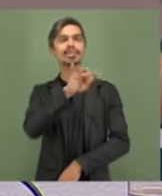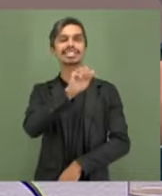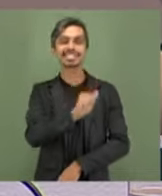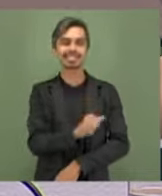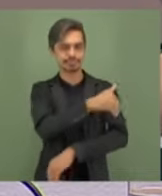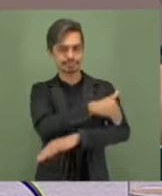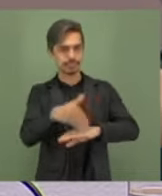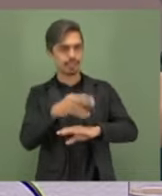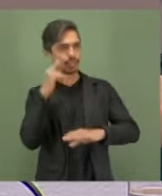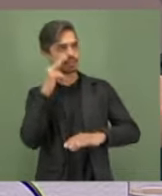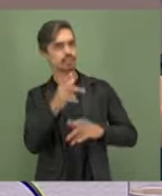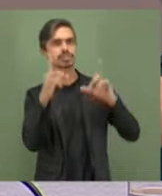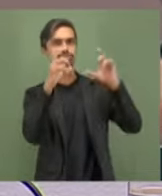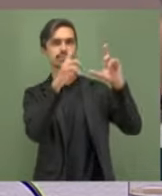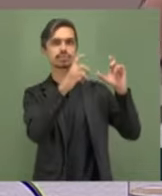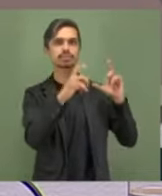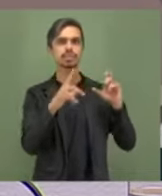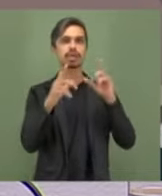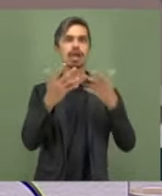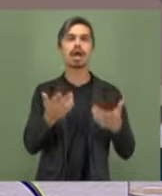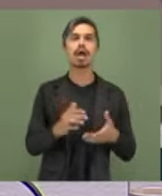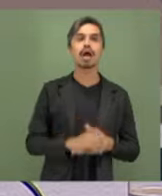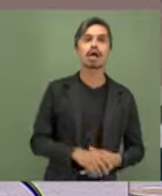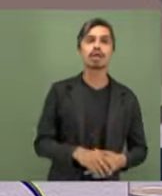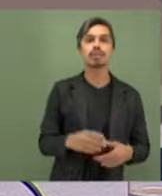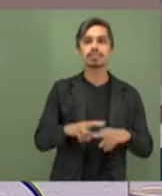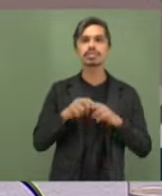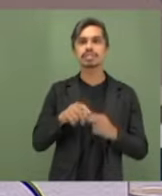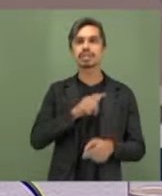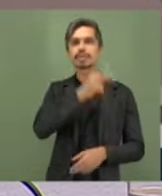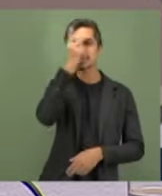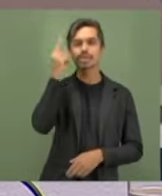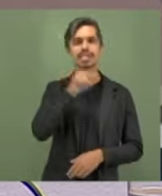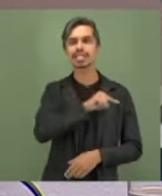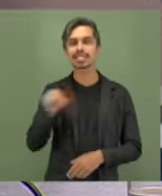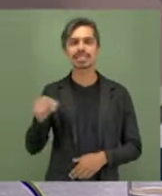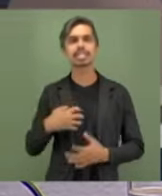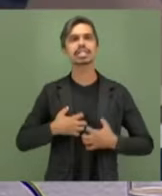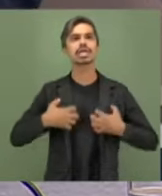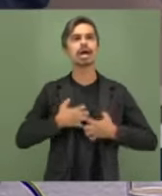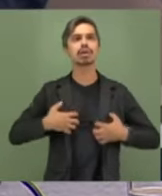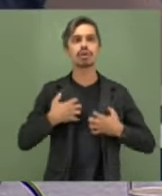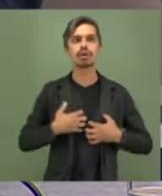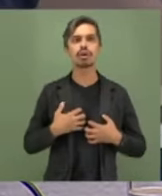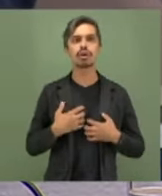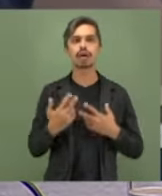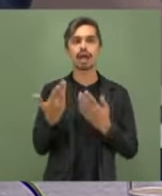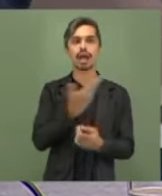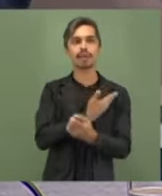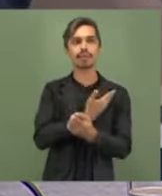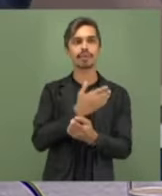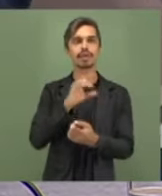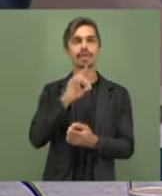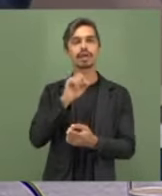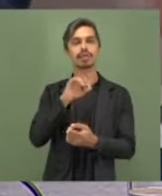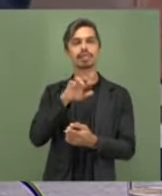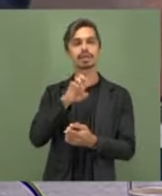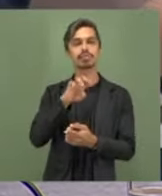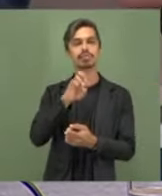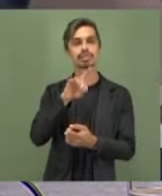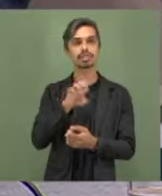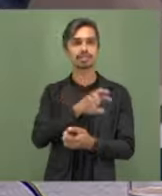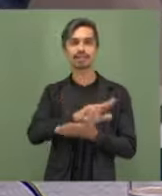Já perceberam que aqui dentro não dá. Por isso é que temos aqui pessoas valorosas como a Bia Kicis, como aqui o meu amigo da Rondônia, como o Marcelo, como